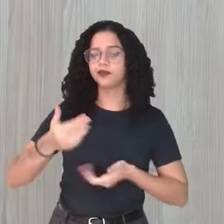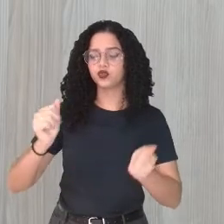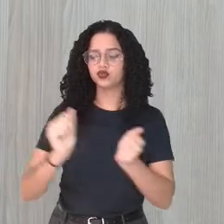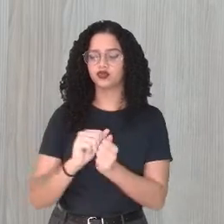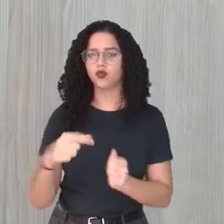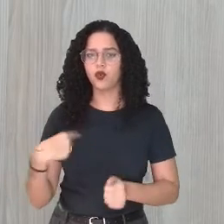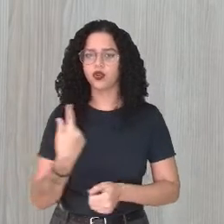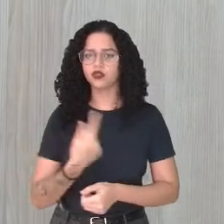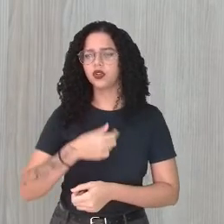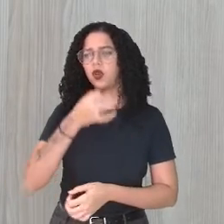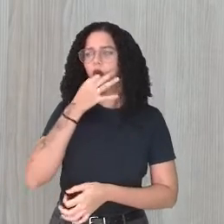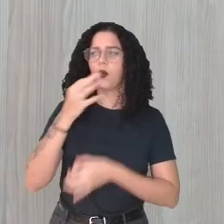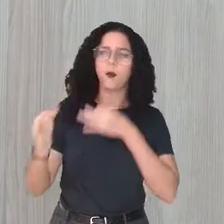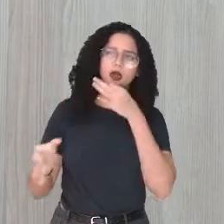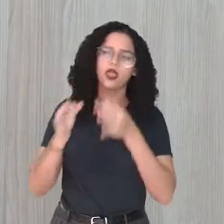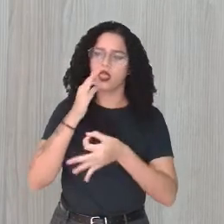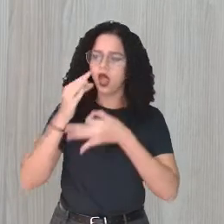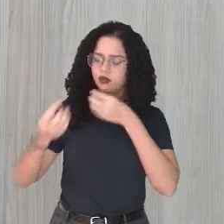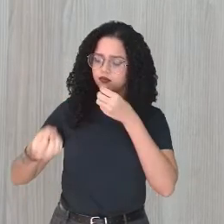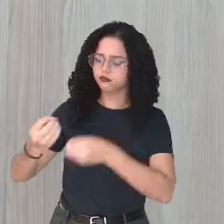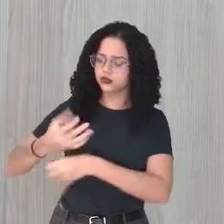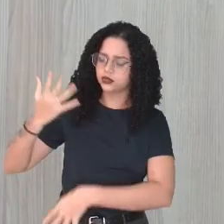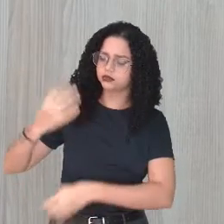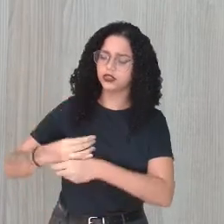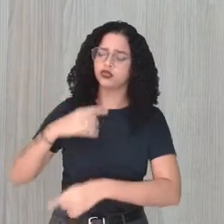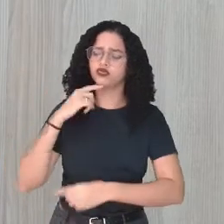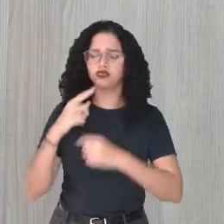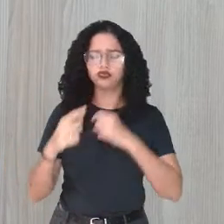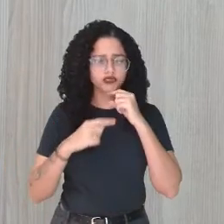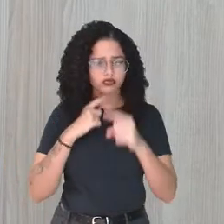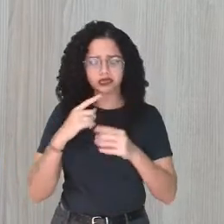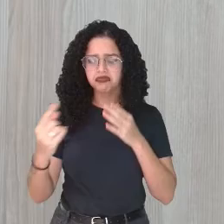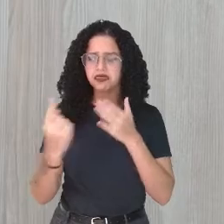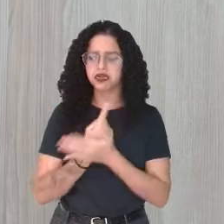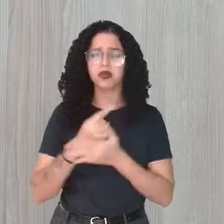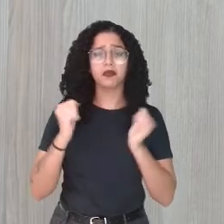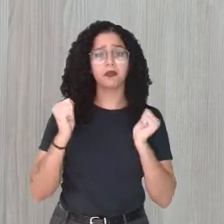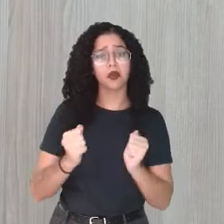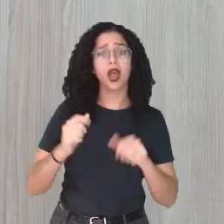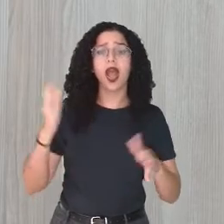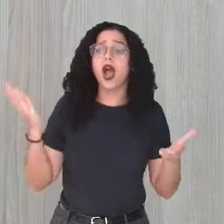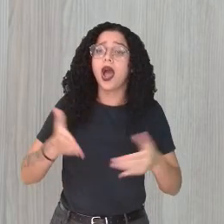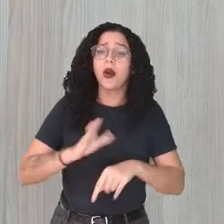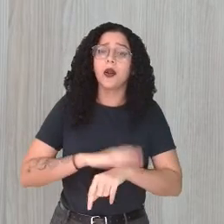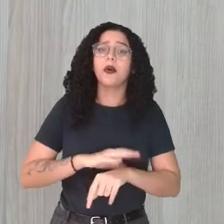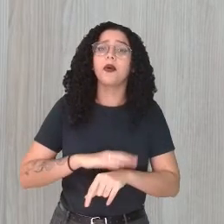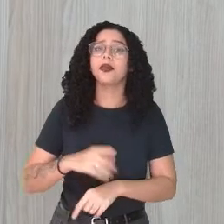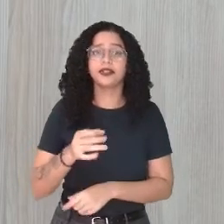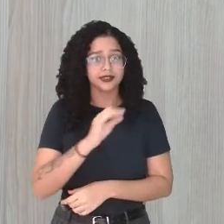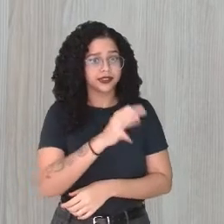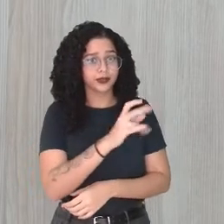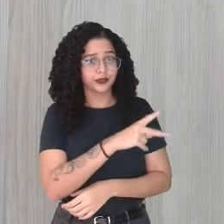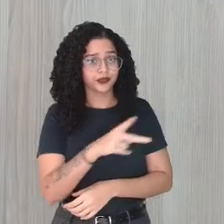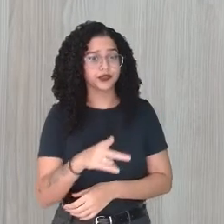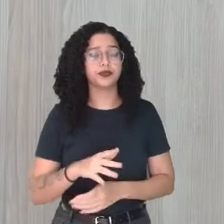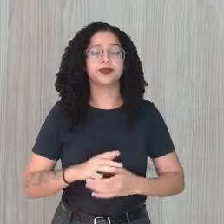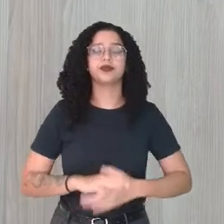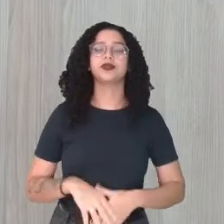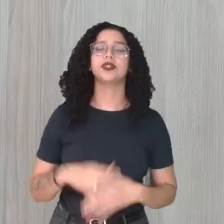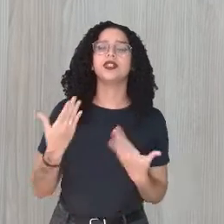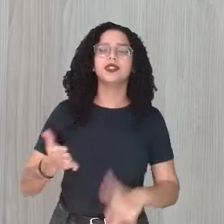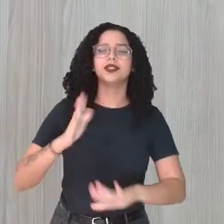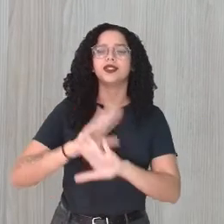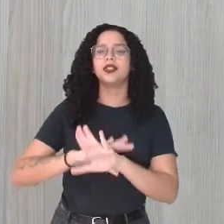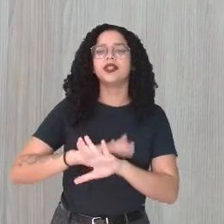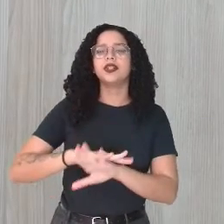seu comentário, tirar dúvidas, aqui e agora é o momento, né? Isso, professor Giorgio. Então, Billy vai jogar